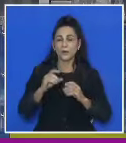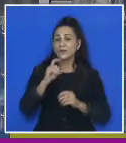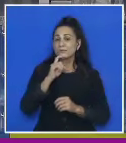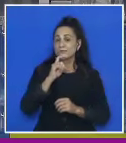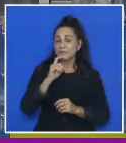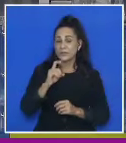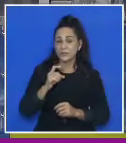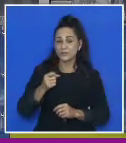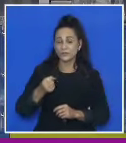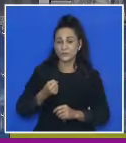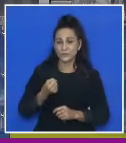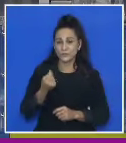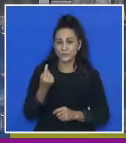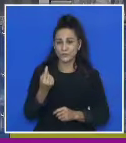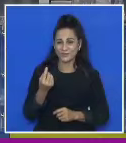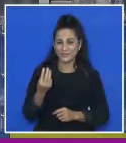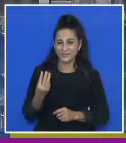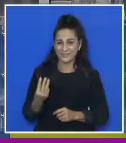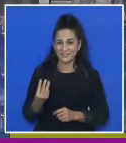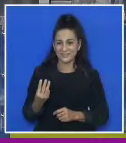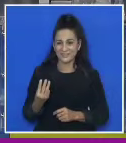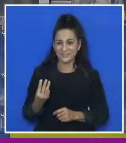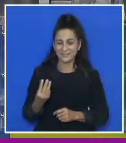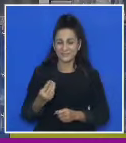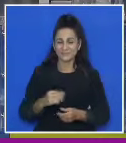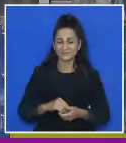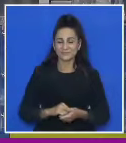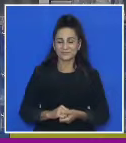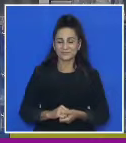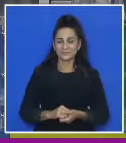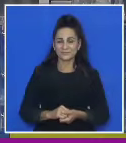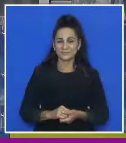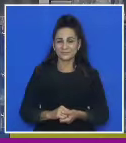Bola verde, número 13.